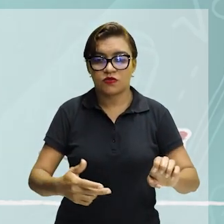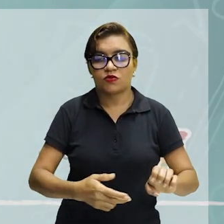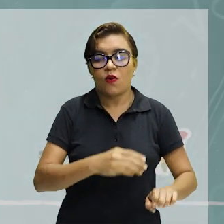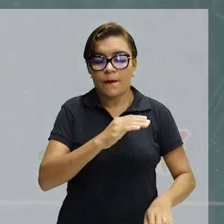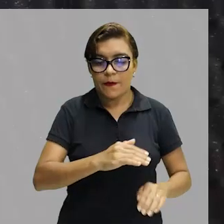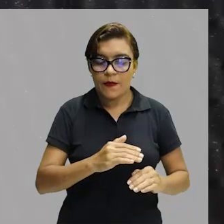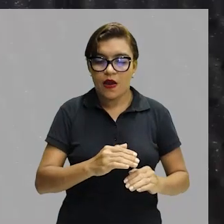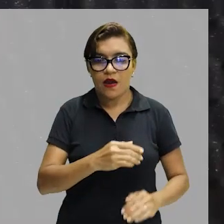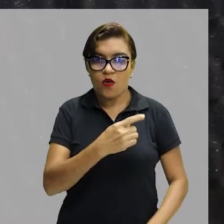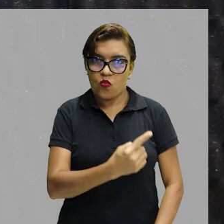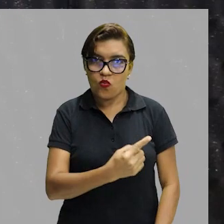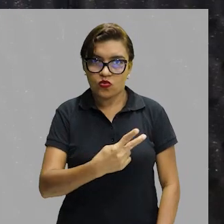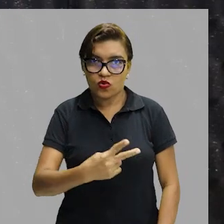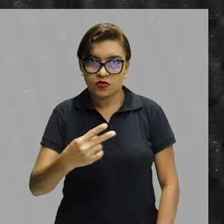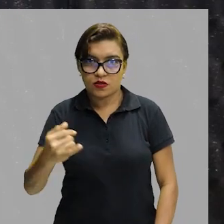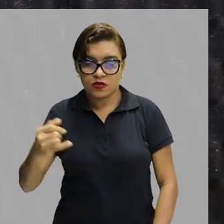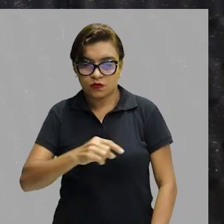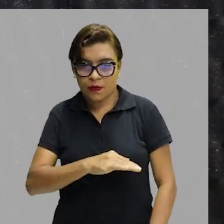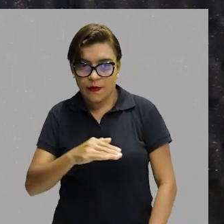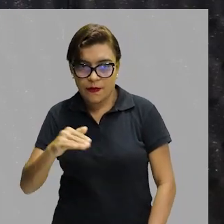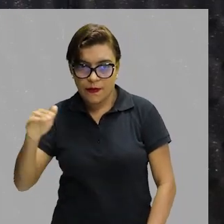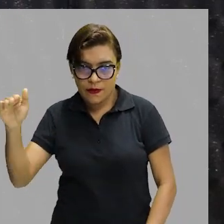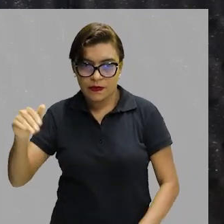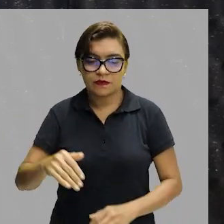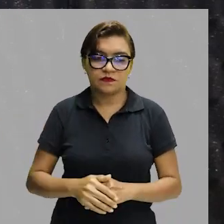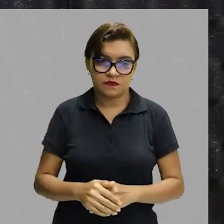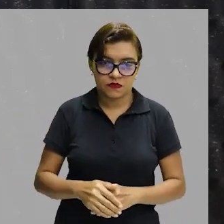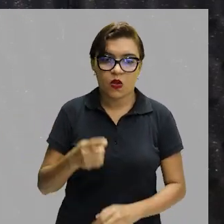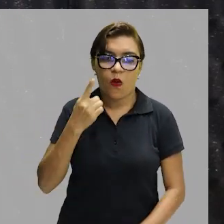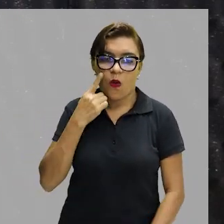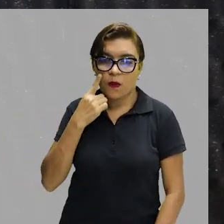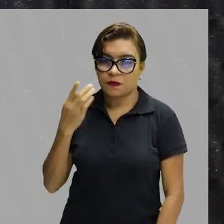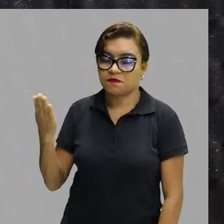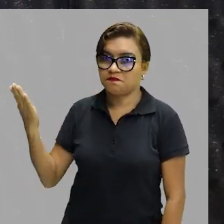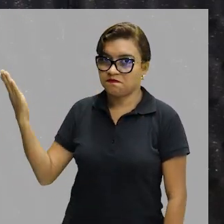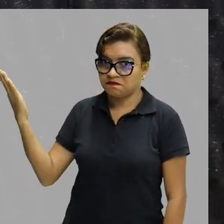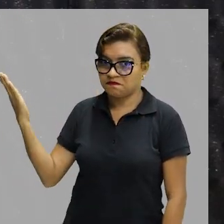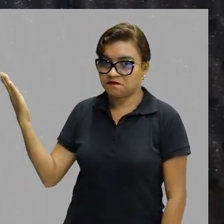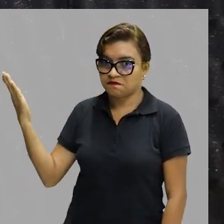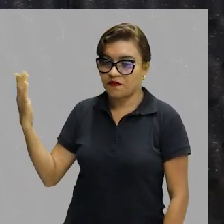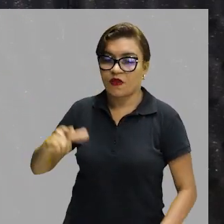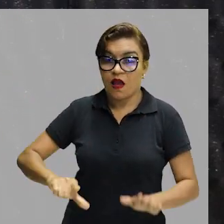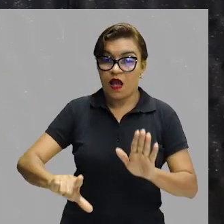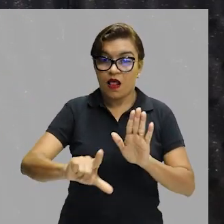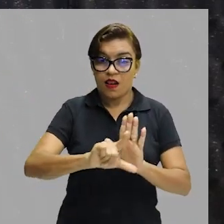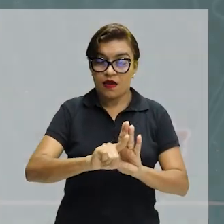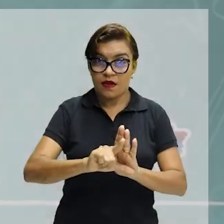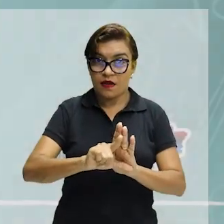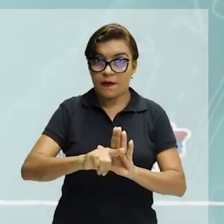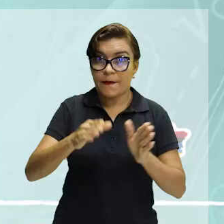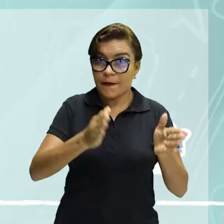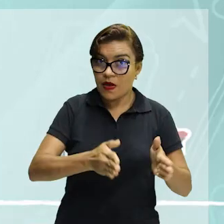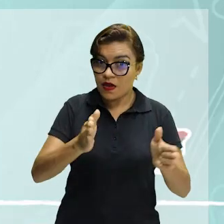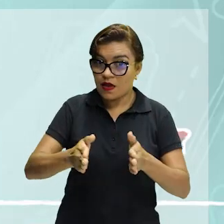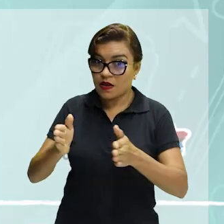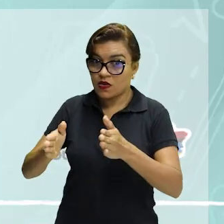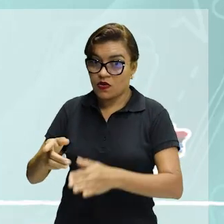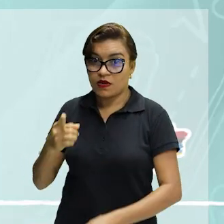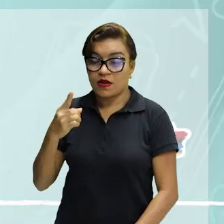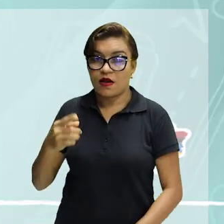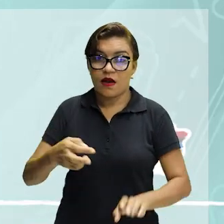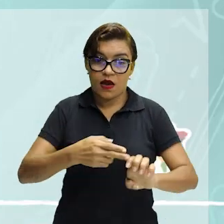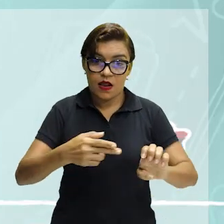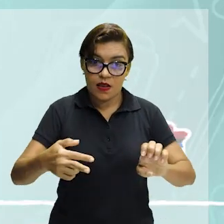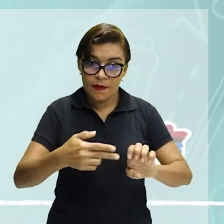Aqui destaquei, para a gente poder responder, a lei periódica atual, que diz o quê? Os elementos químicos são